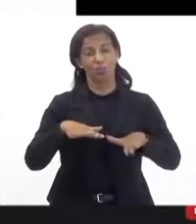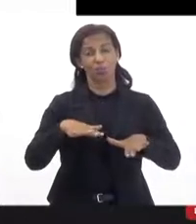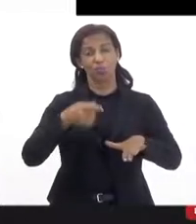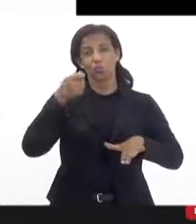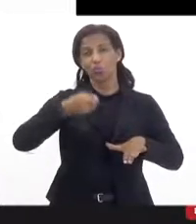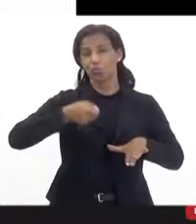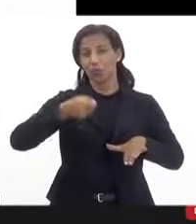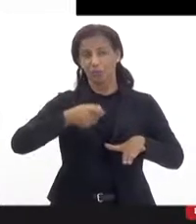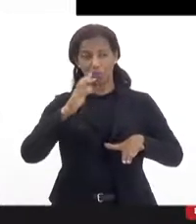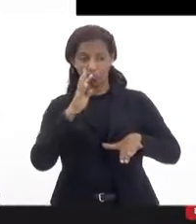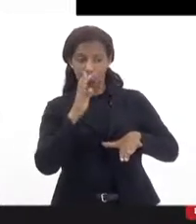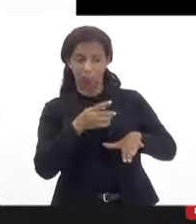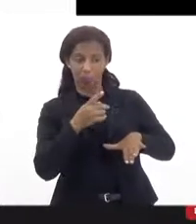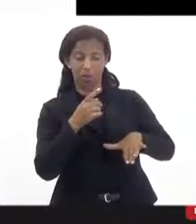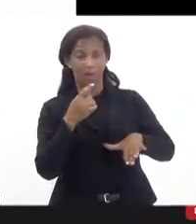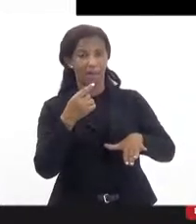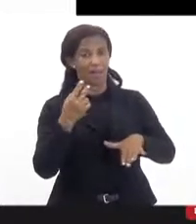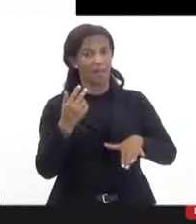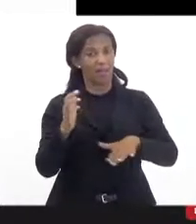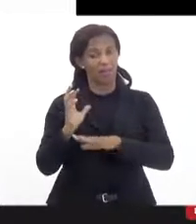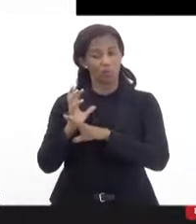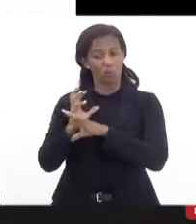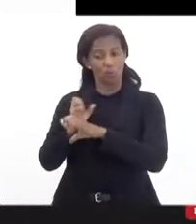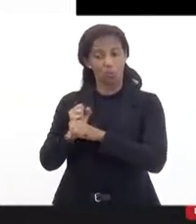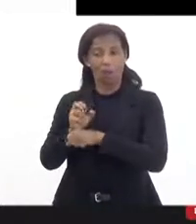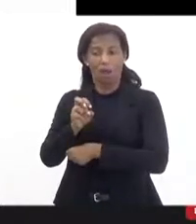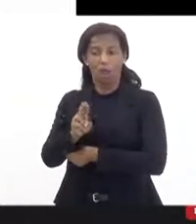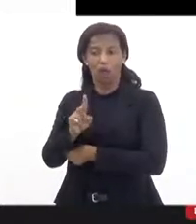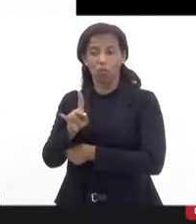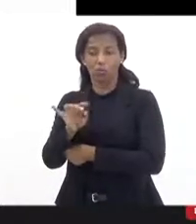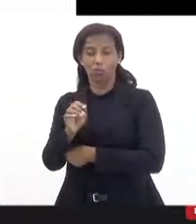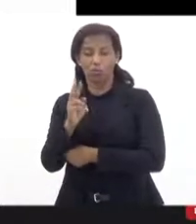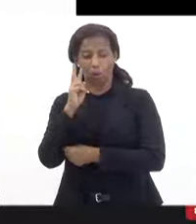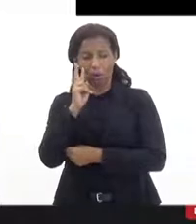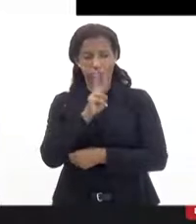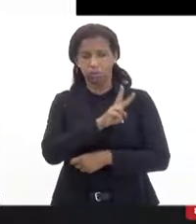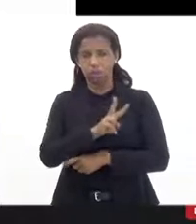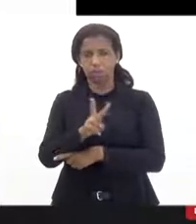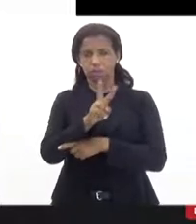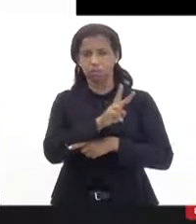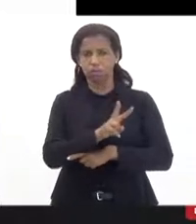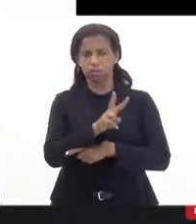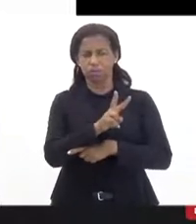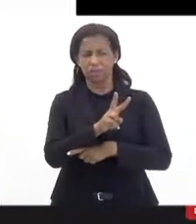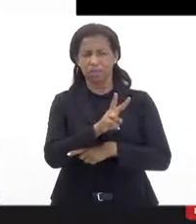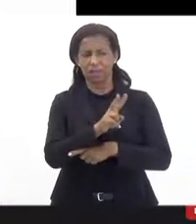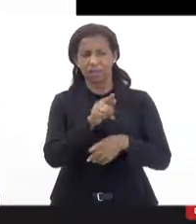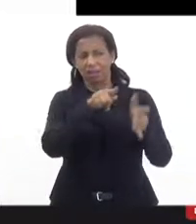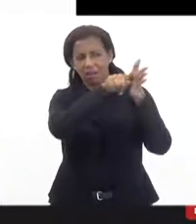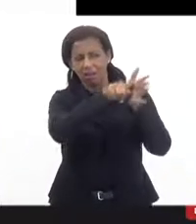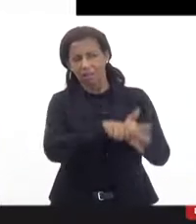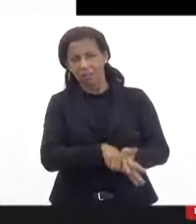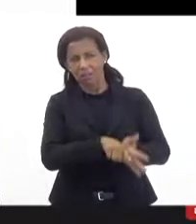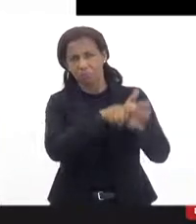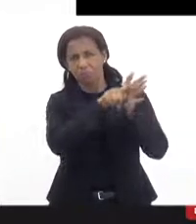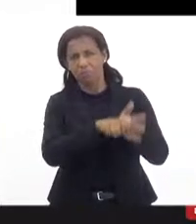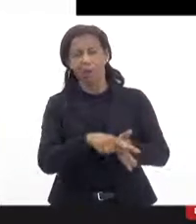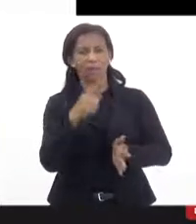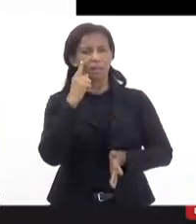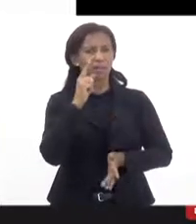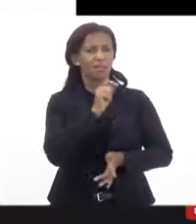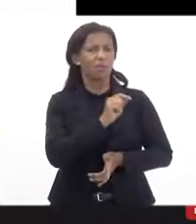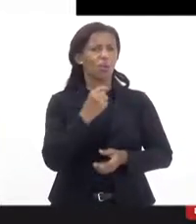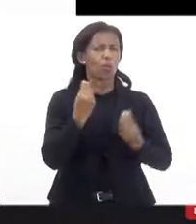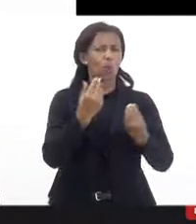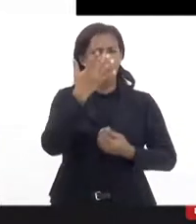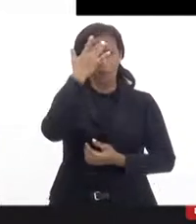ela tem que se colocar no lugar do usuário da informação e tentar imaginar se, quando no lugar desse